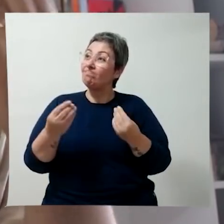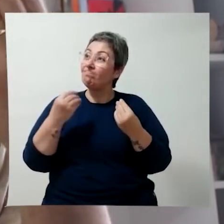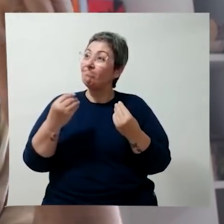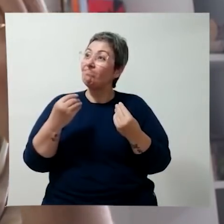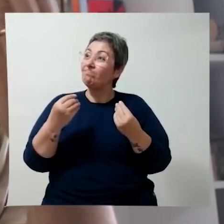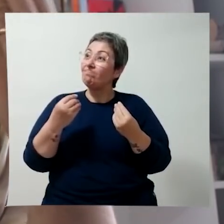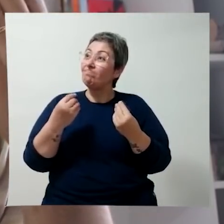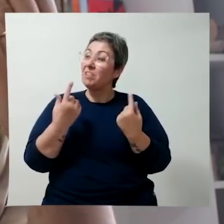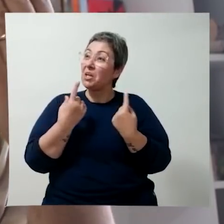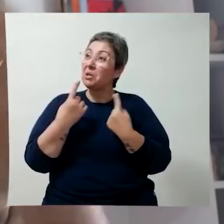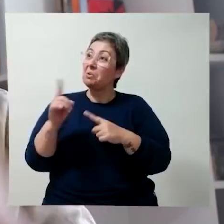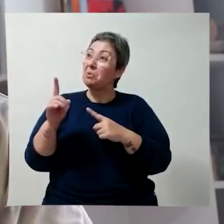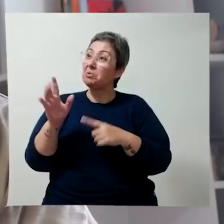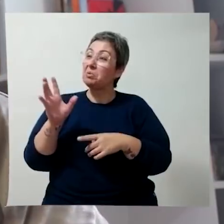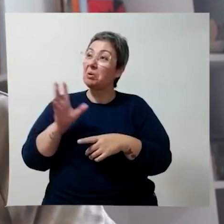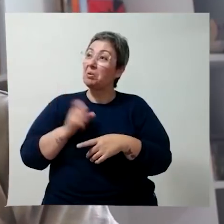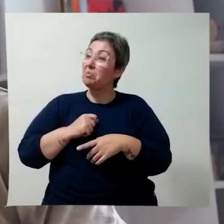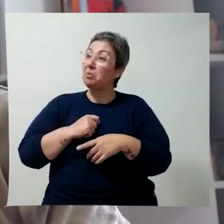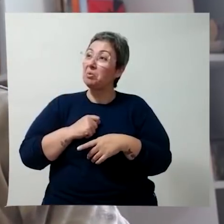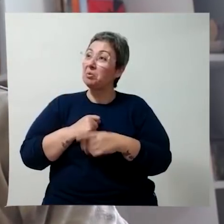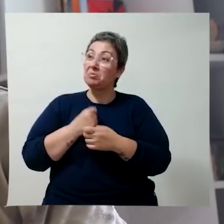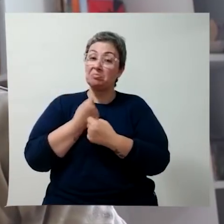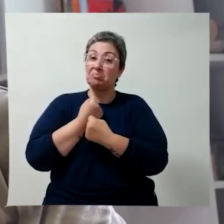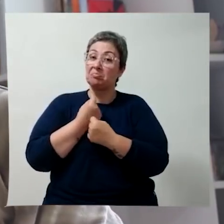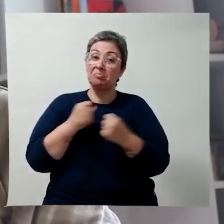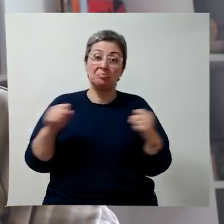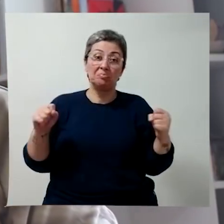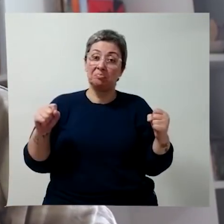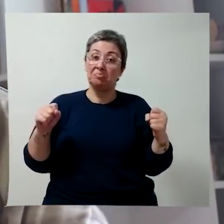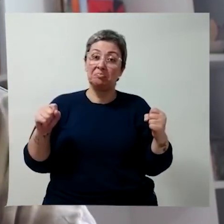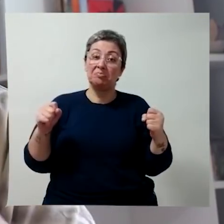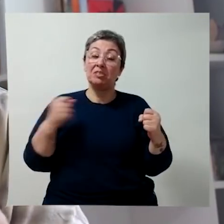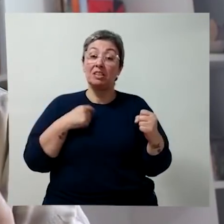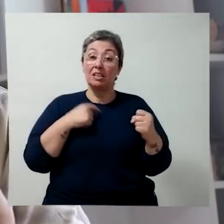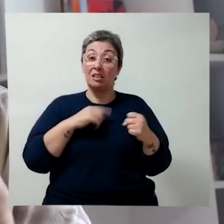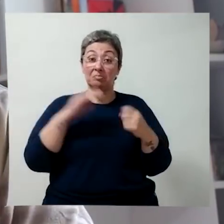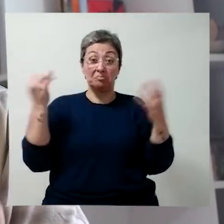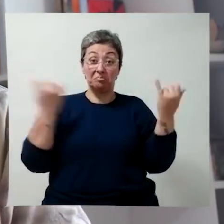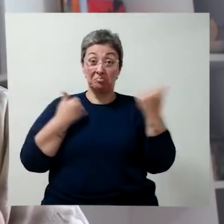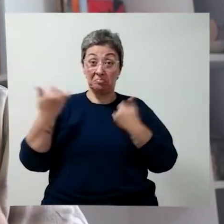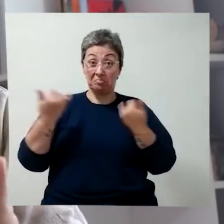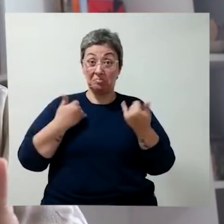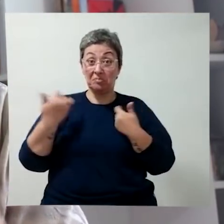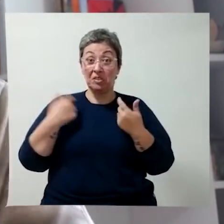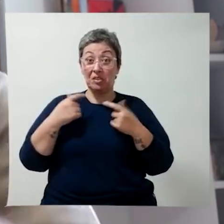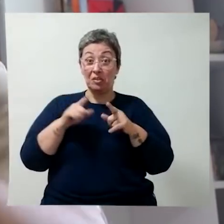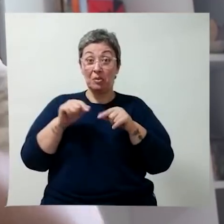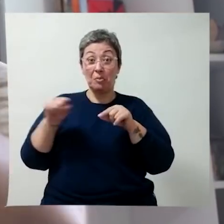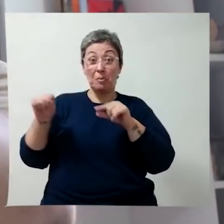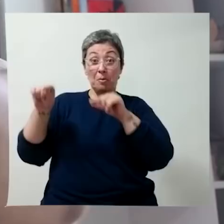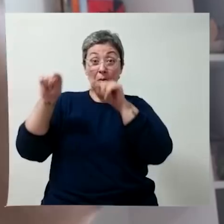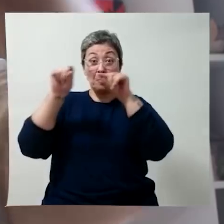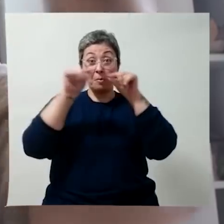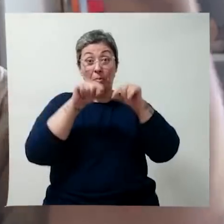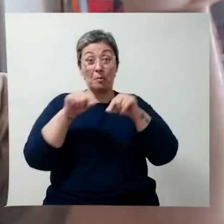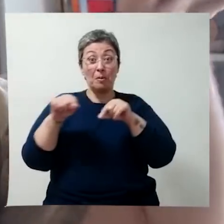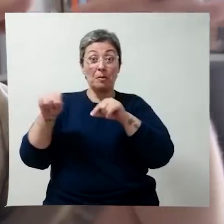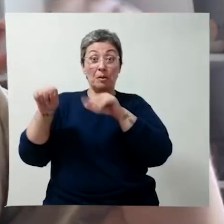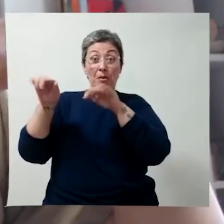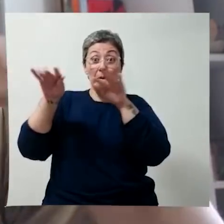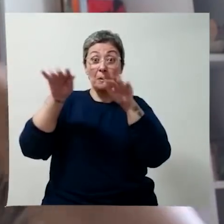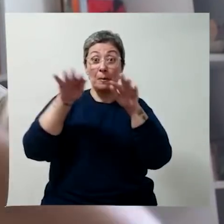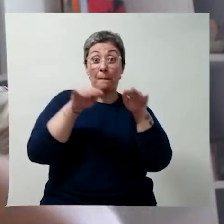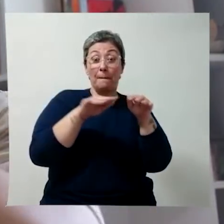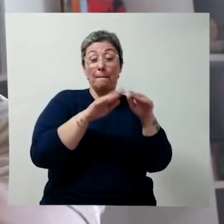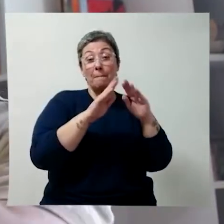Contra as forças do amor, nem eu posso ir contra. Dizem que o casal de passarinhos ainda deu uma volta, como se estivesse